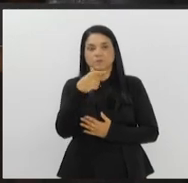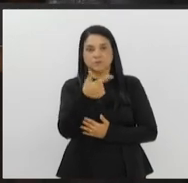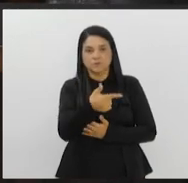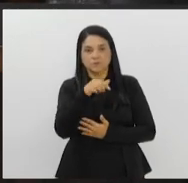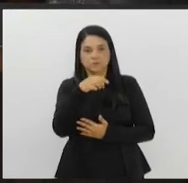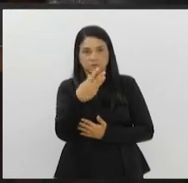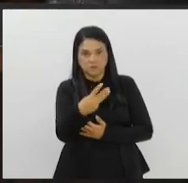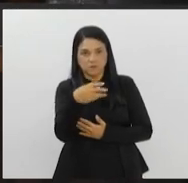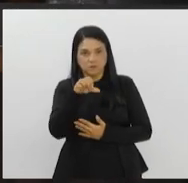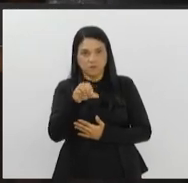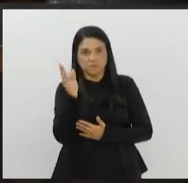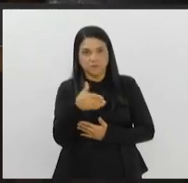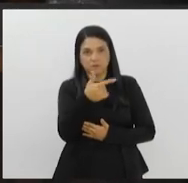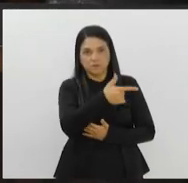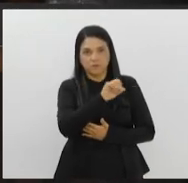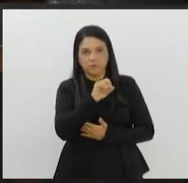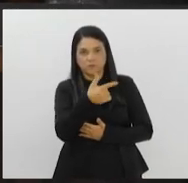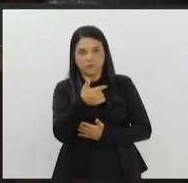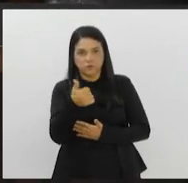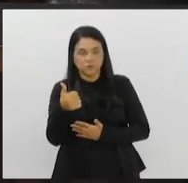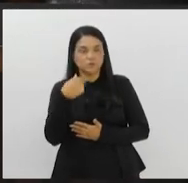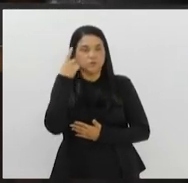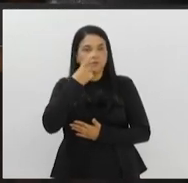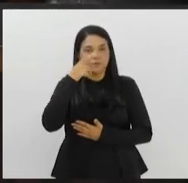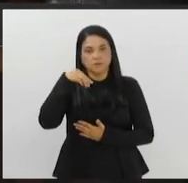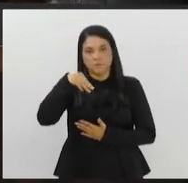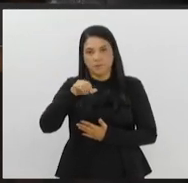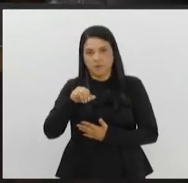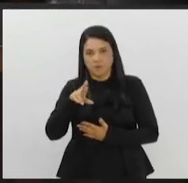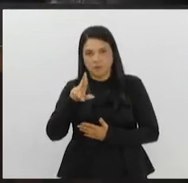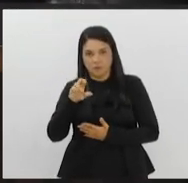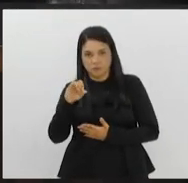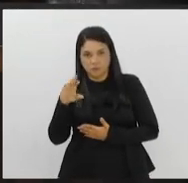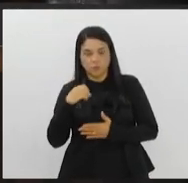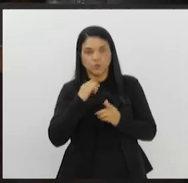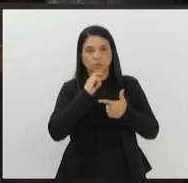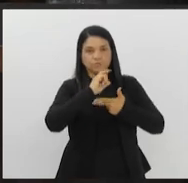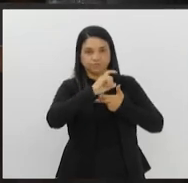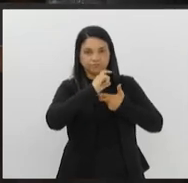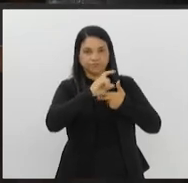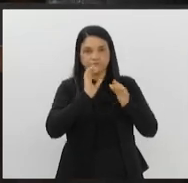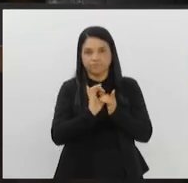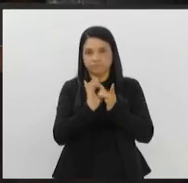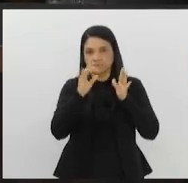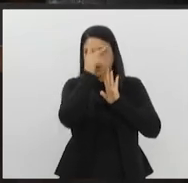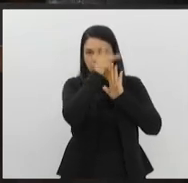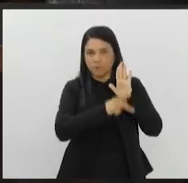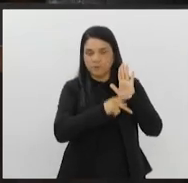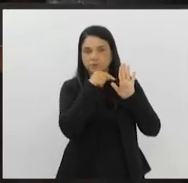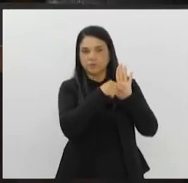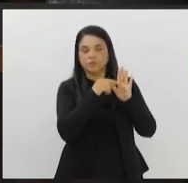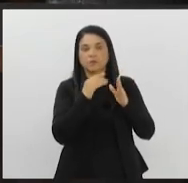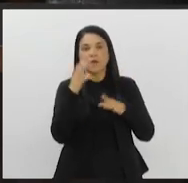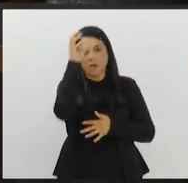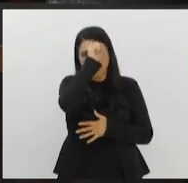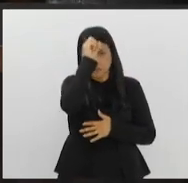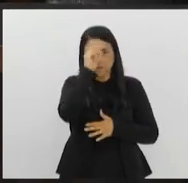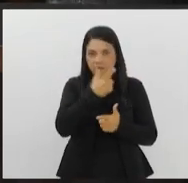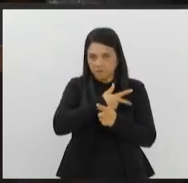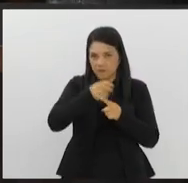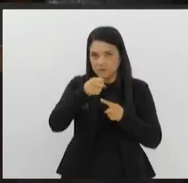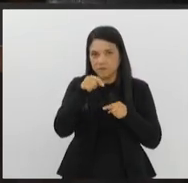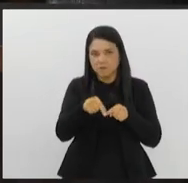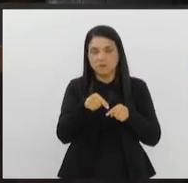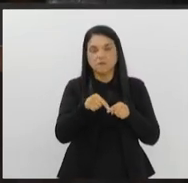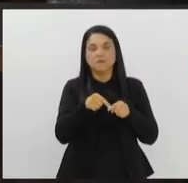4.239/2021, de autoria do deputado Márcio Galberto, que autoriza o Poder Executivo a criar o projeto Aprender e Vencer,